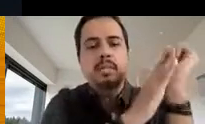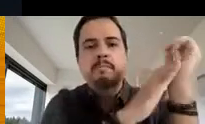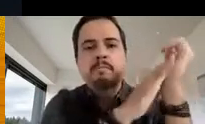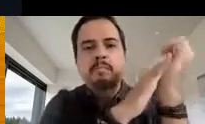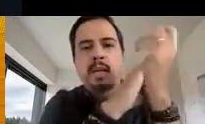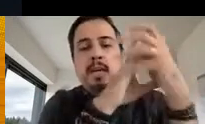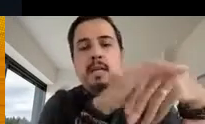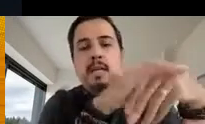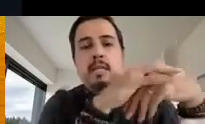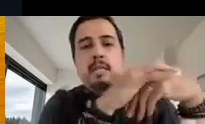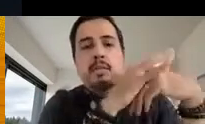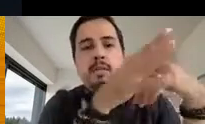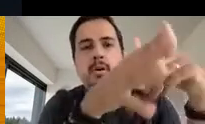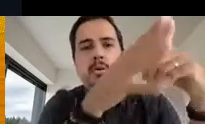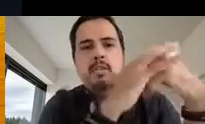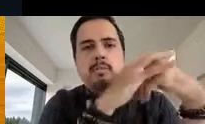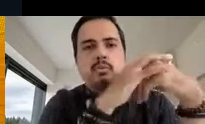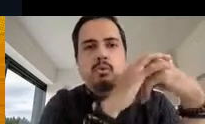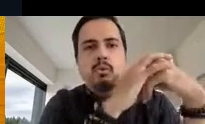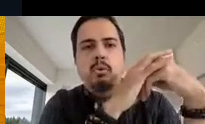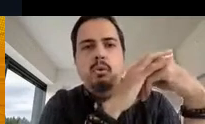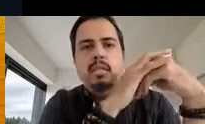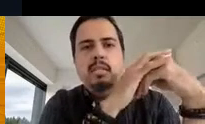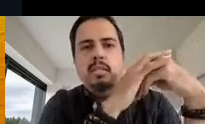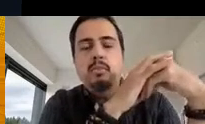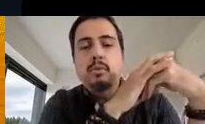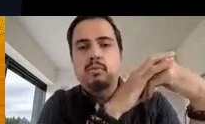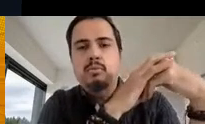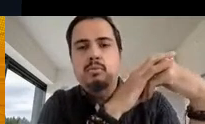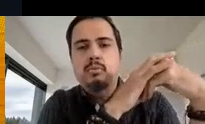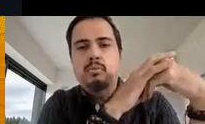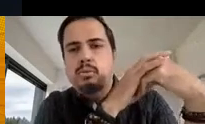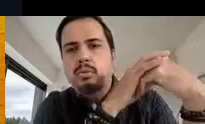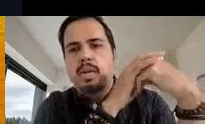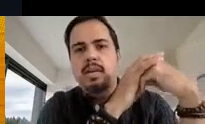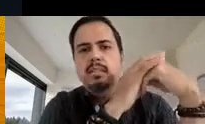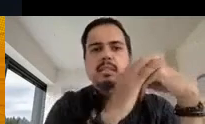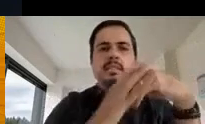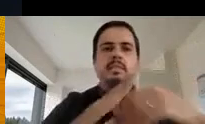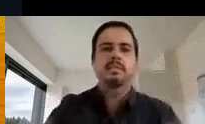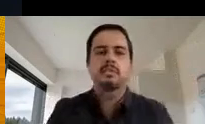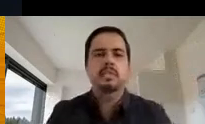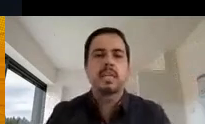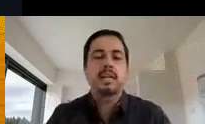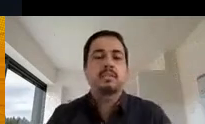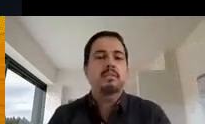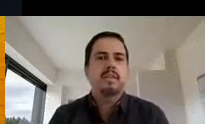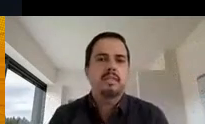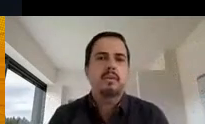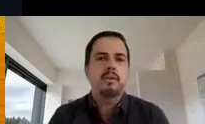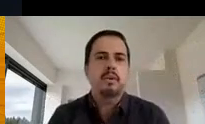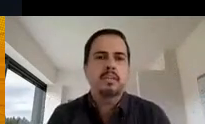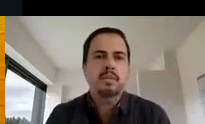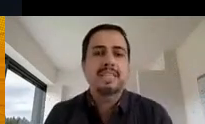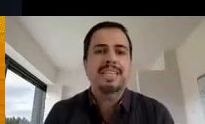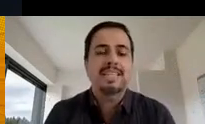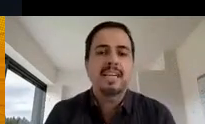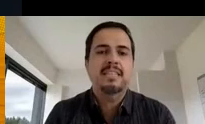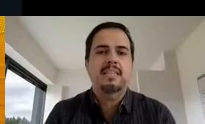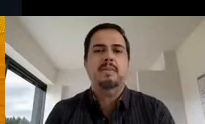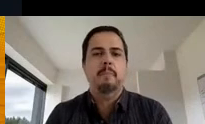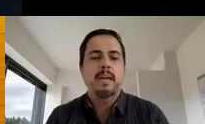prático de vocês. E, então, assim, olha o exemplo do Google: organizar as informações do mundo todo e torná-las acessíveis e úteis em caráter universal.